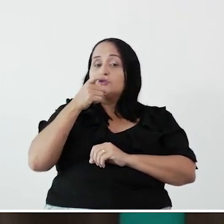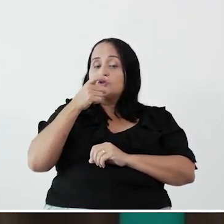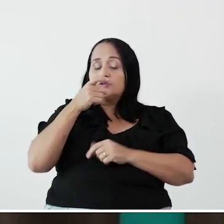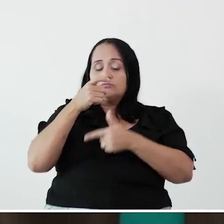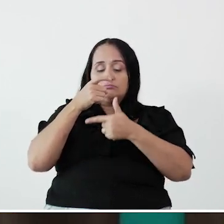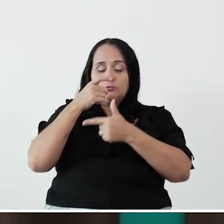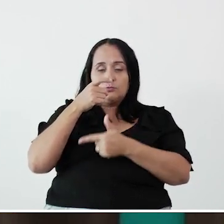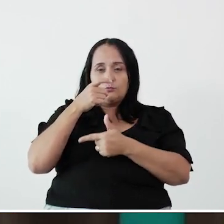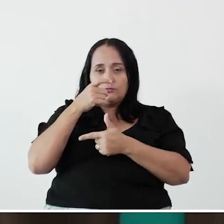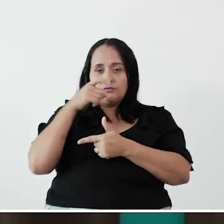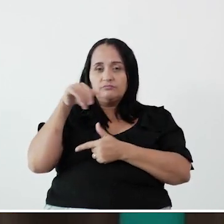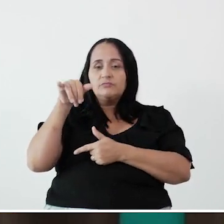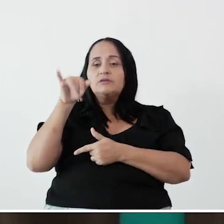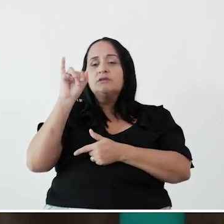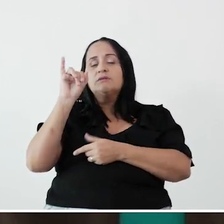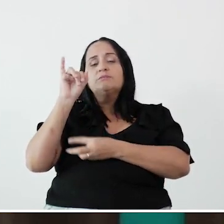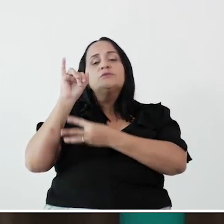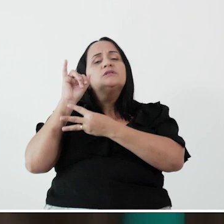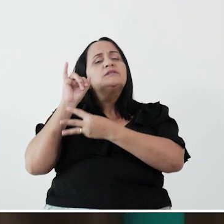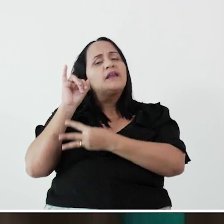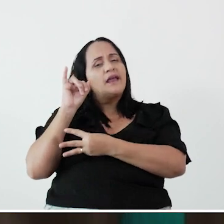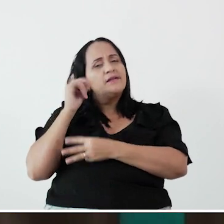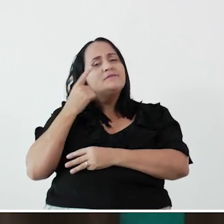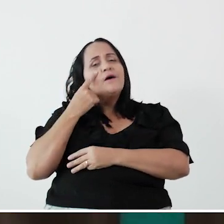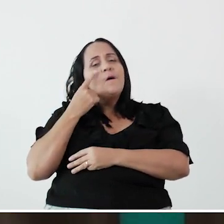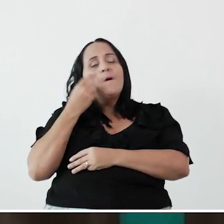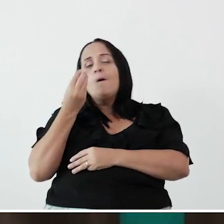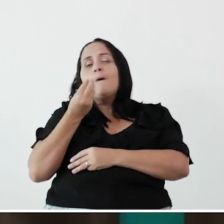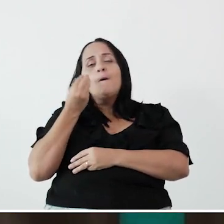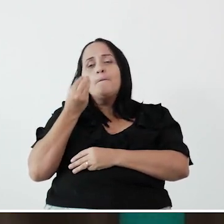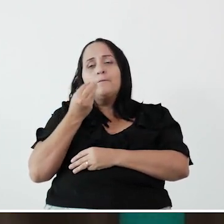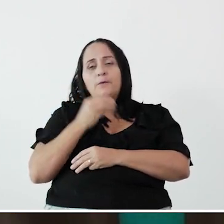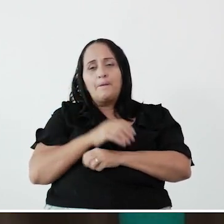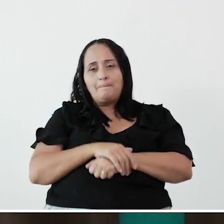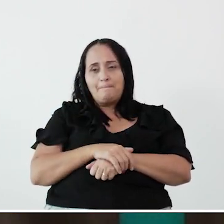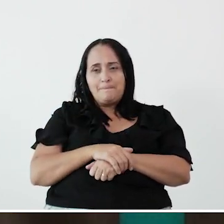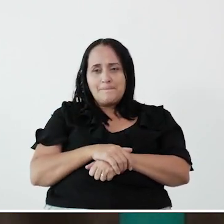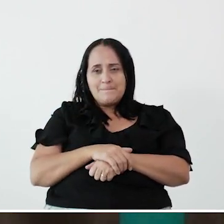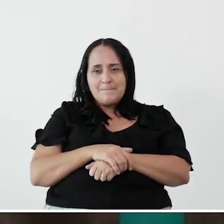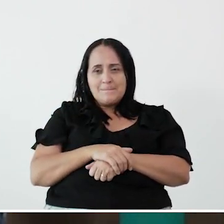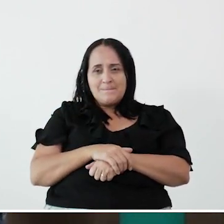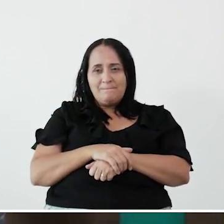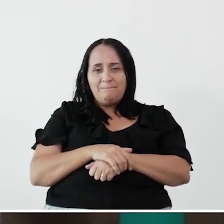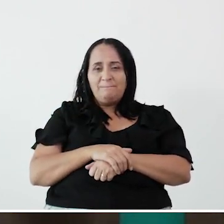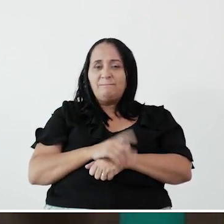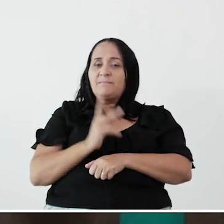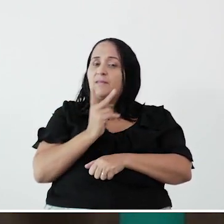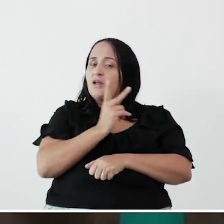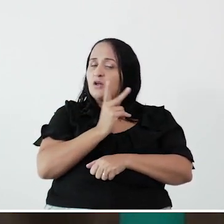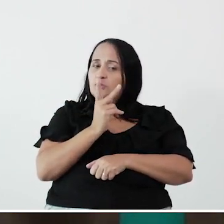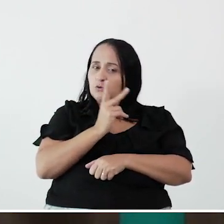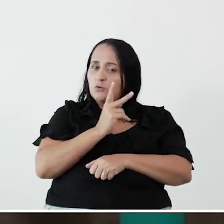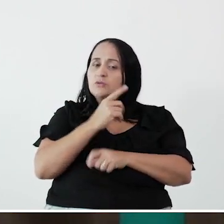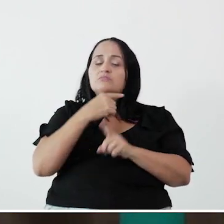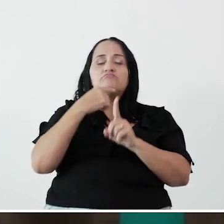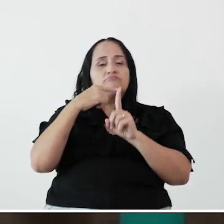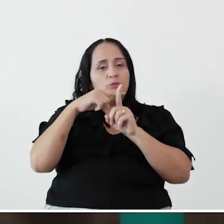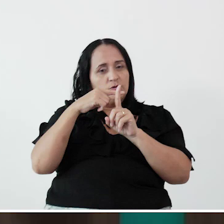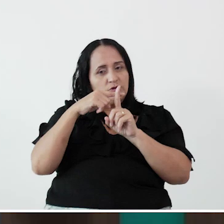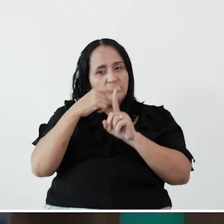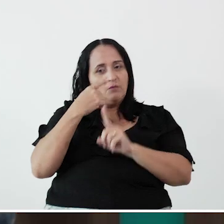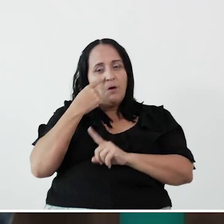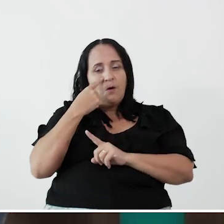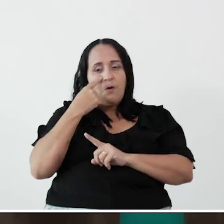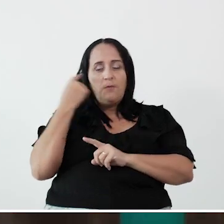valor 2 e para y o valor 3. Nesse caso, ambas as coordenadas são